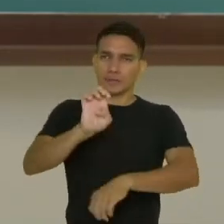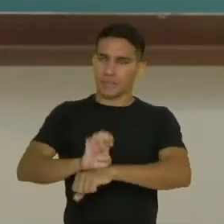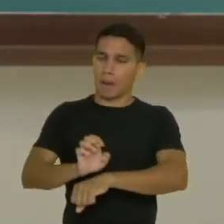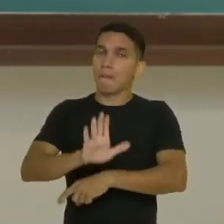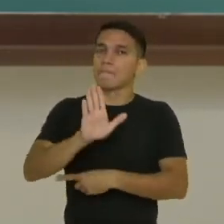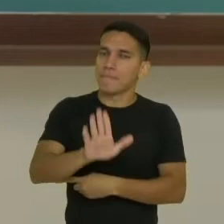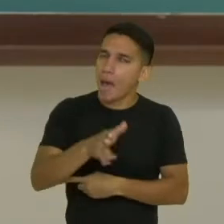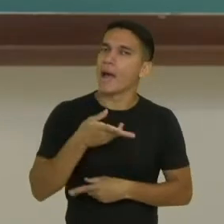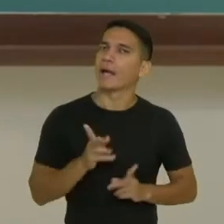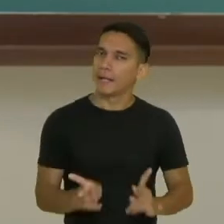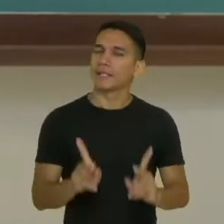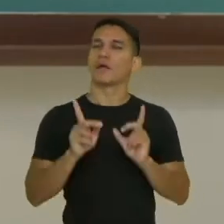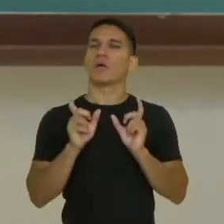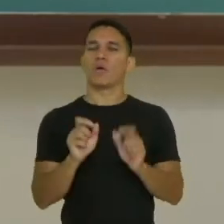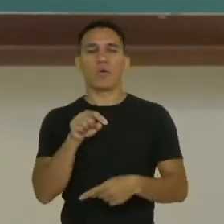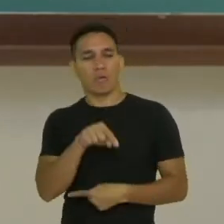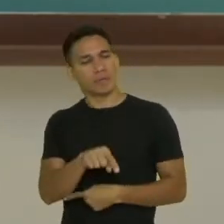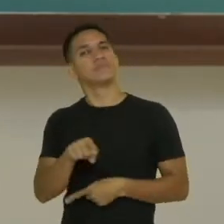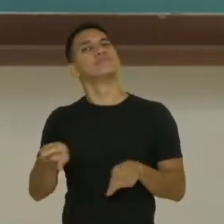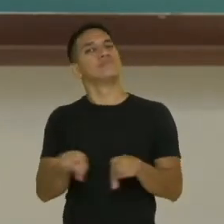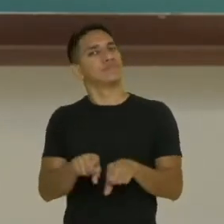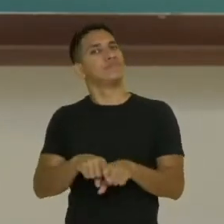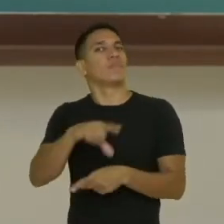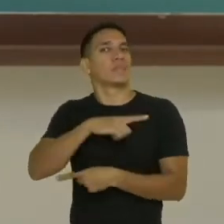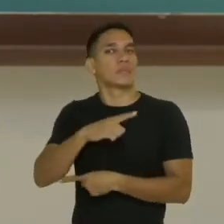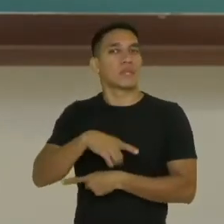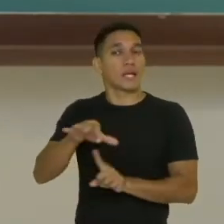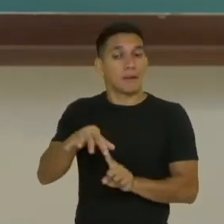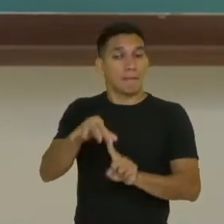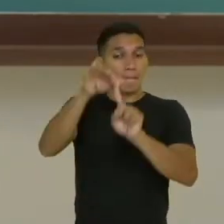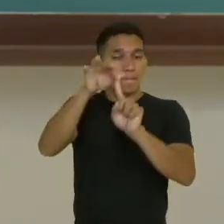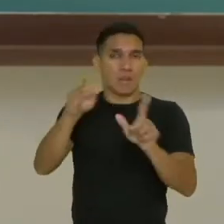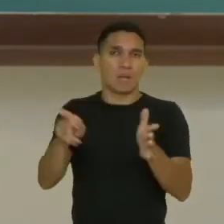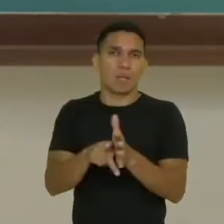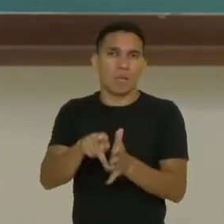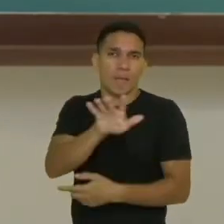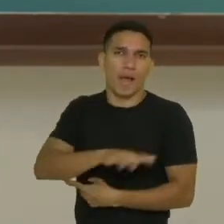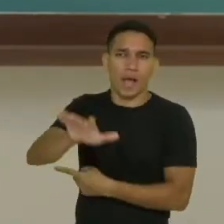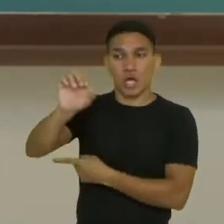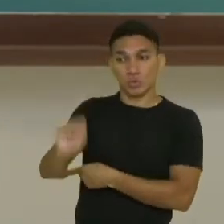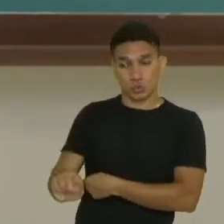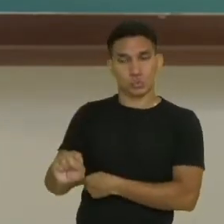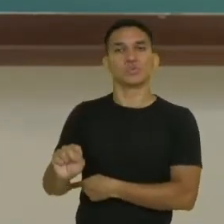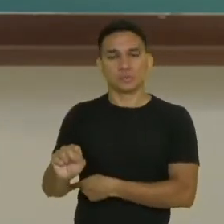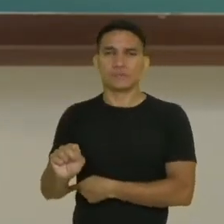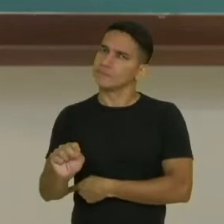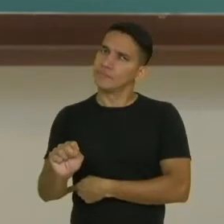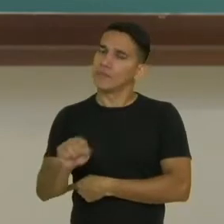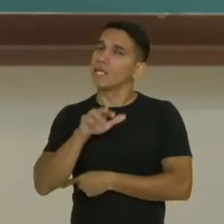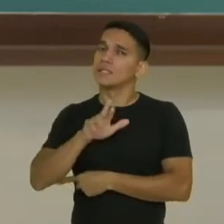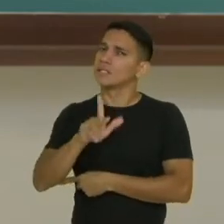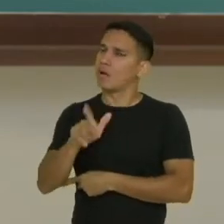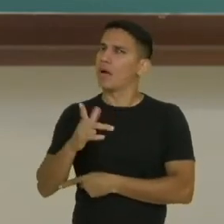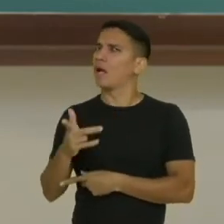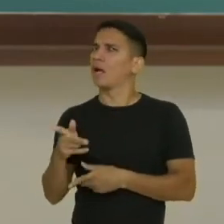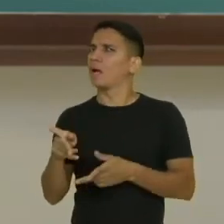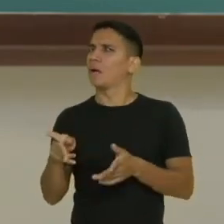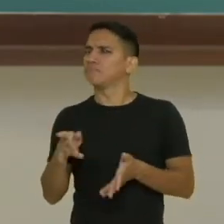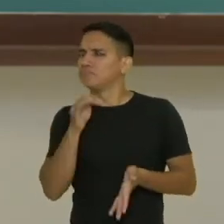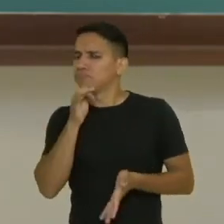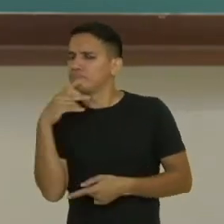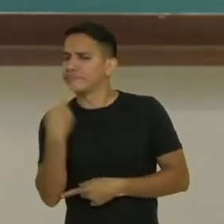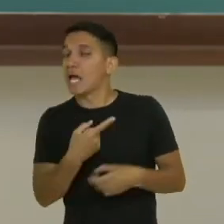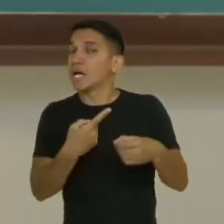ainda assim, ela, apesar de ter um grande destaque até mesmo na região sul, ela não chega a ser considerada uma